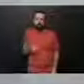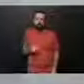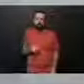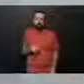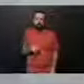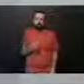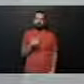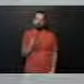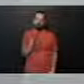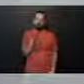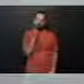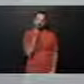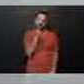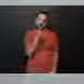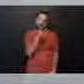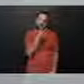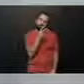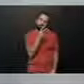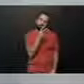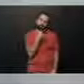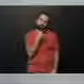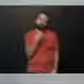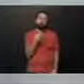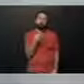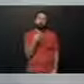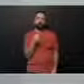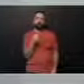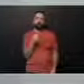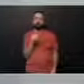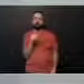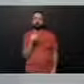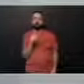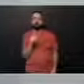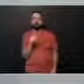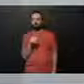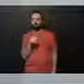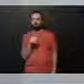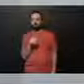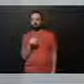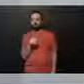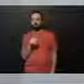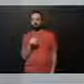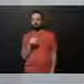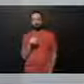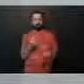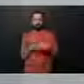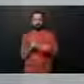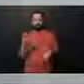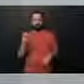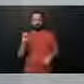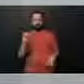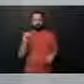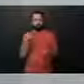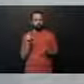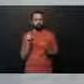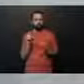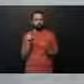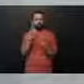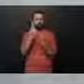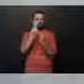demora muito tempo, nós já entendemos, olha, mais 0